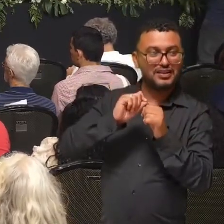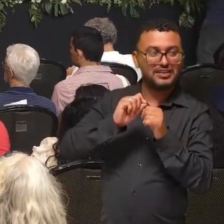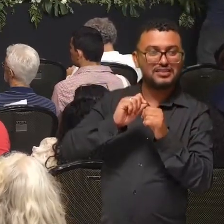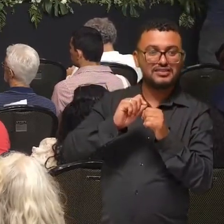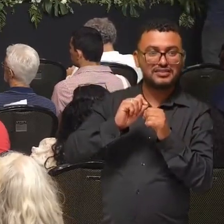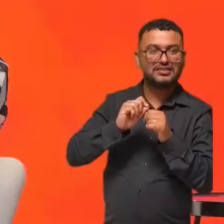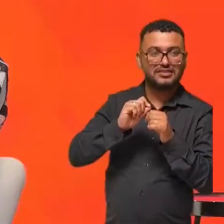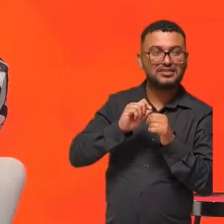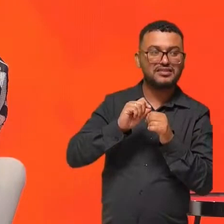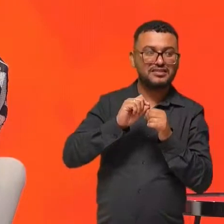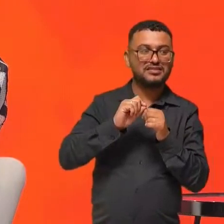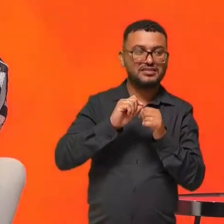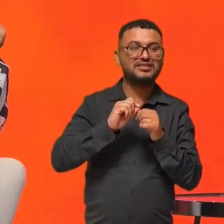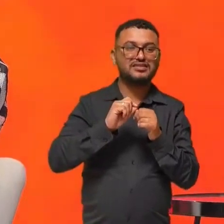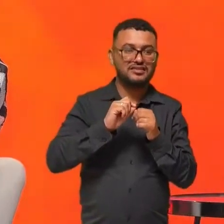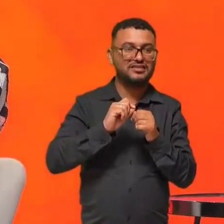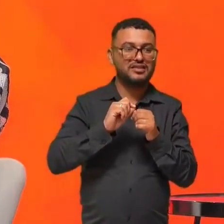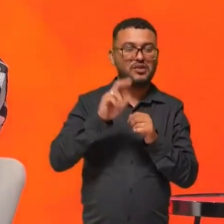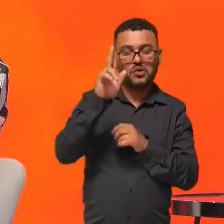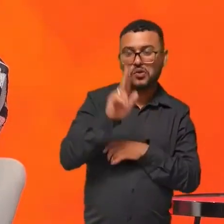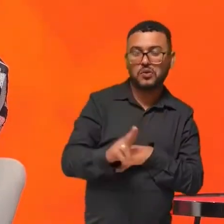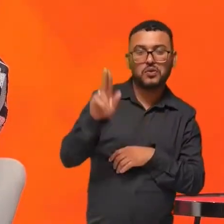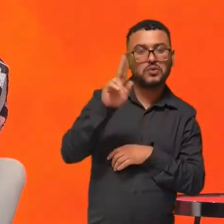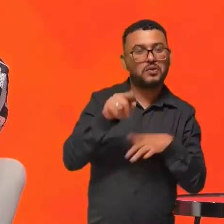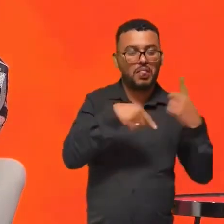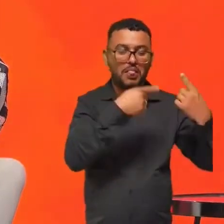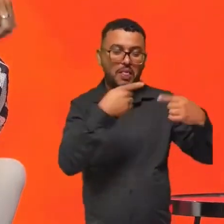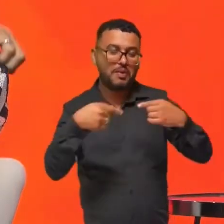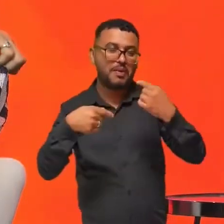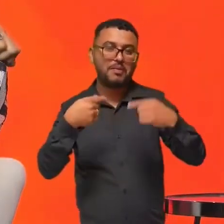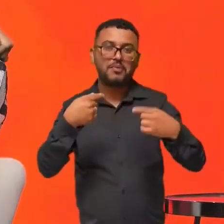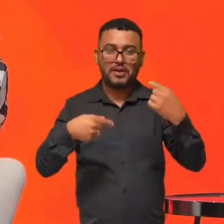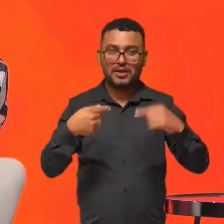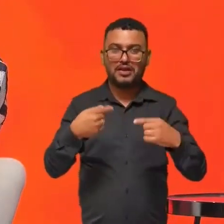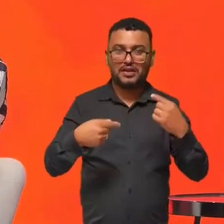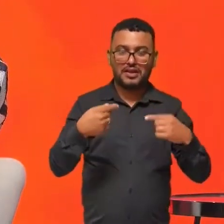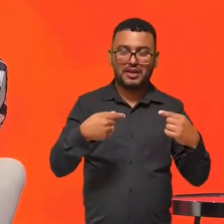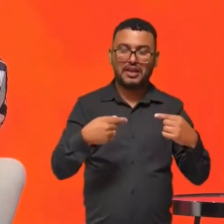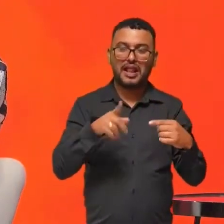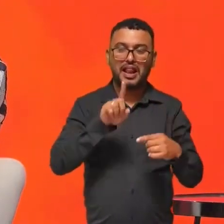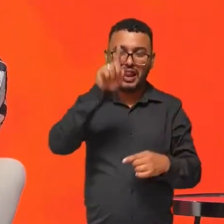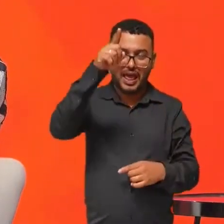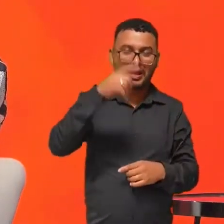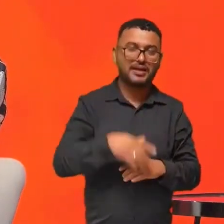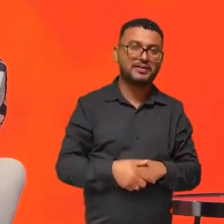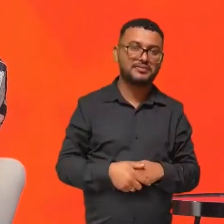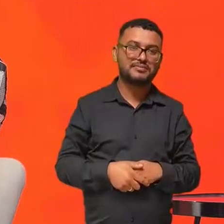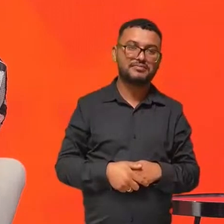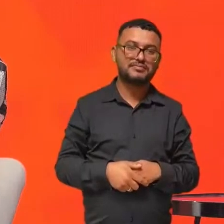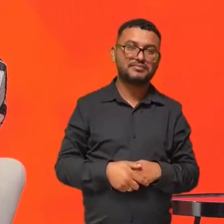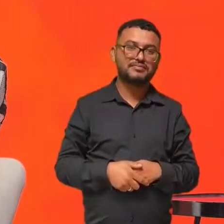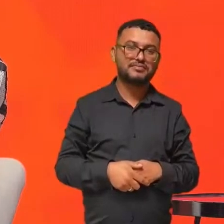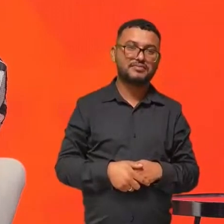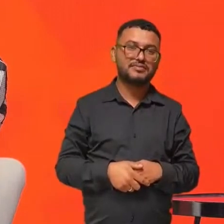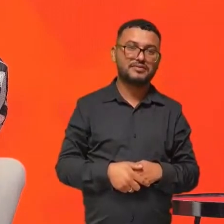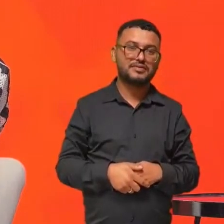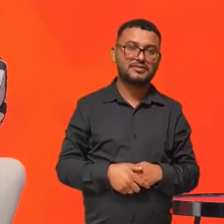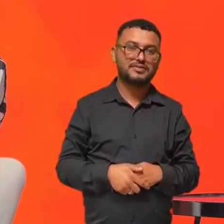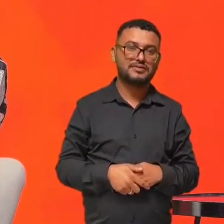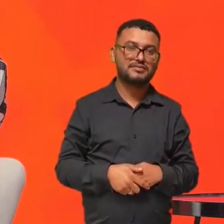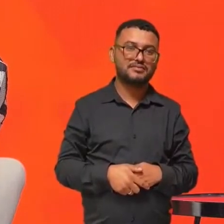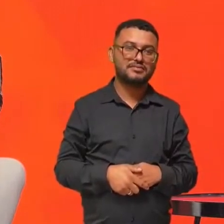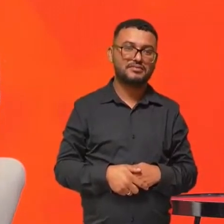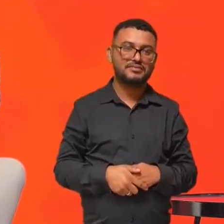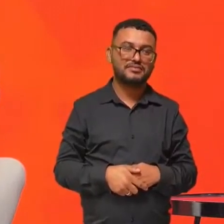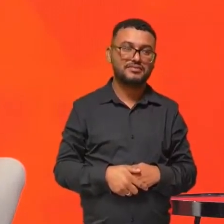comentando, enfim, debatendo a política. Volto para tu? Responde, Natália. Respondi, Natália. Eu acho que